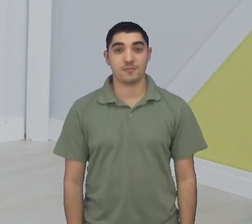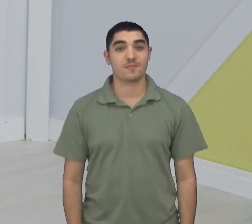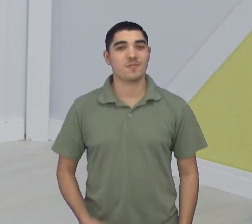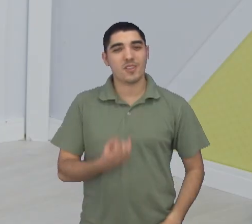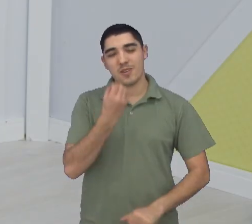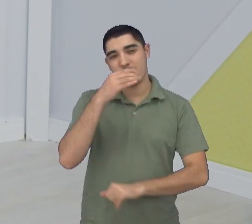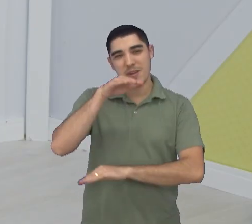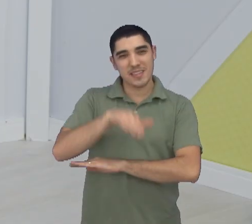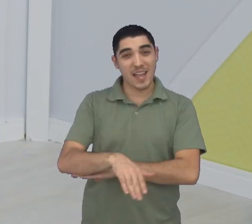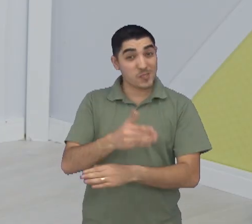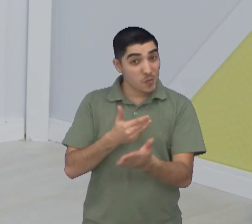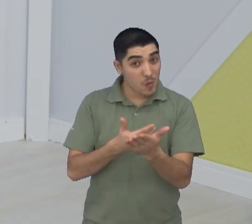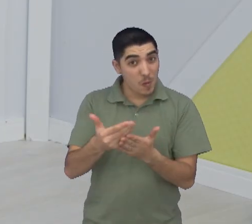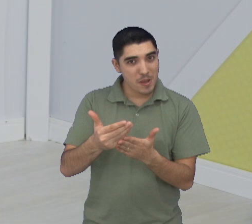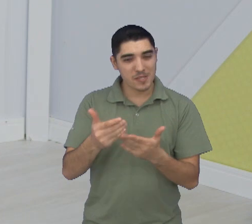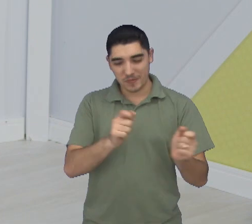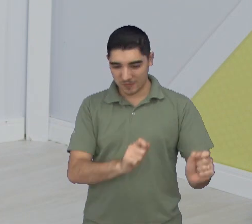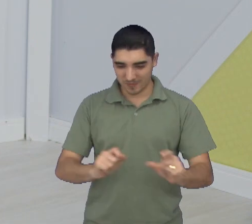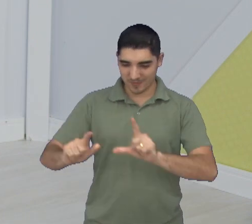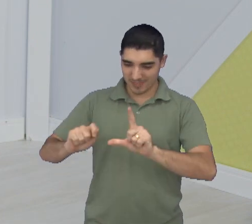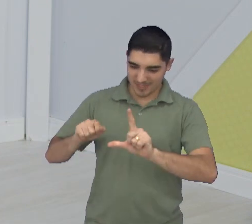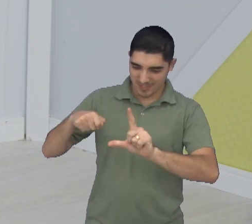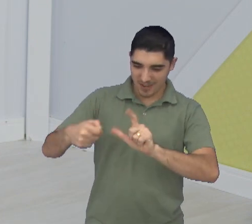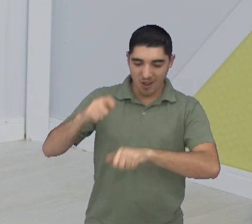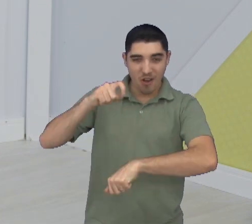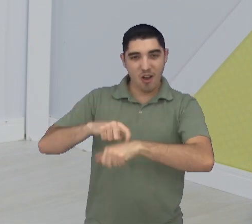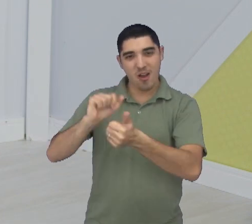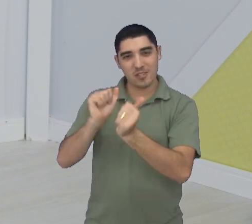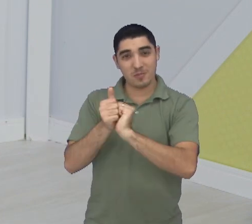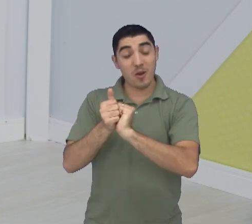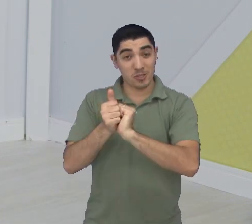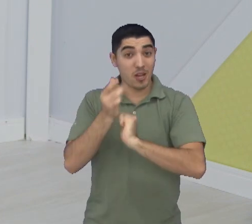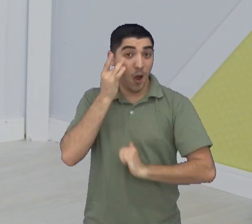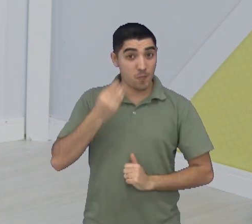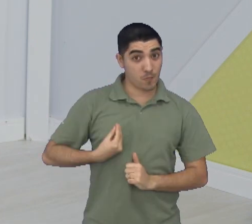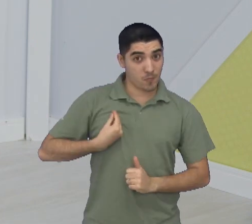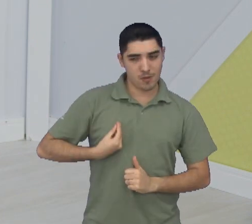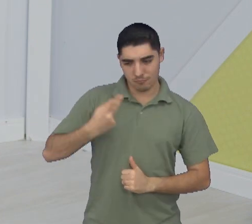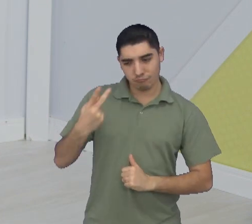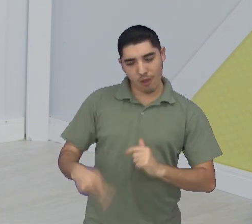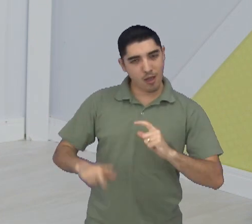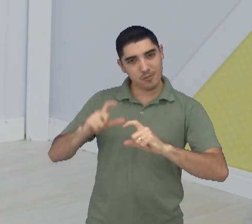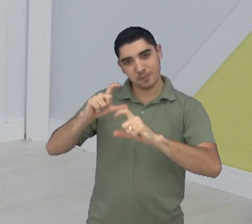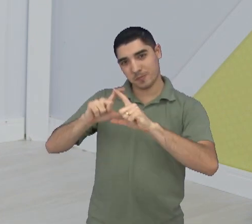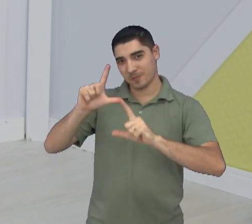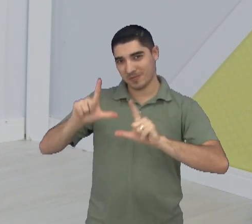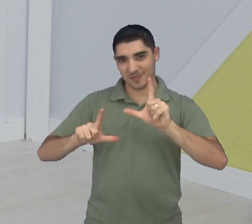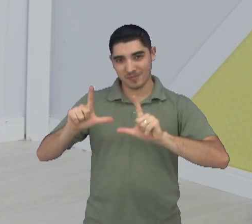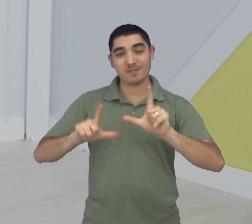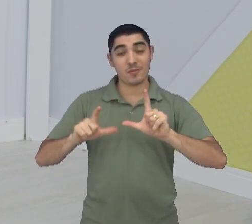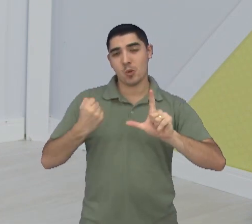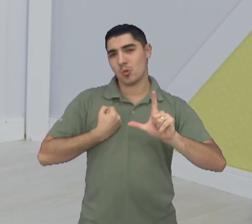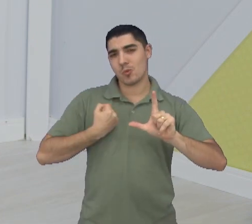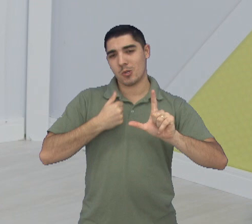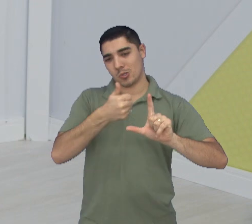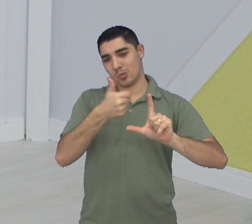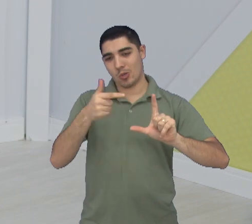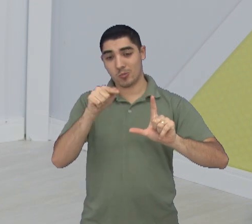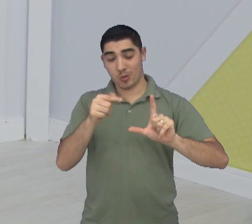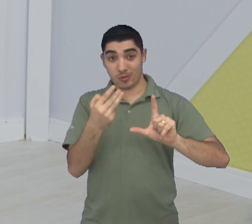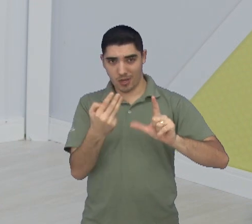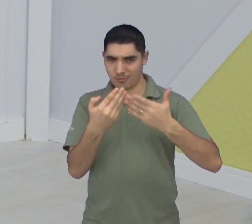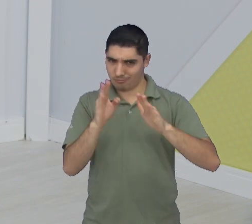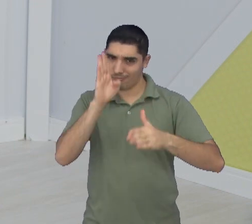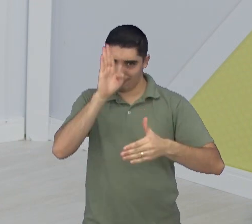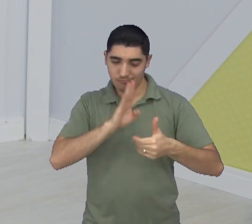Muito boa tarde, estamos começando mais um Hora do Esporte aqui na TV Câmara de São José dos Campos, no